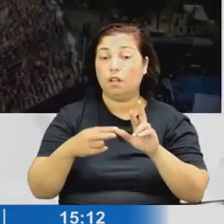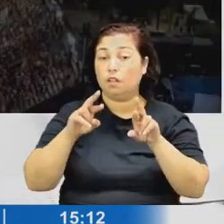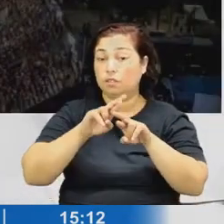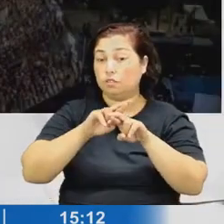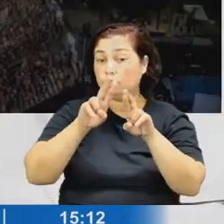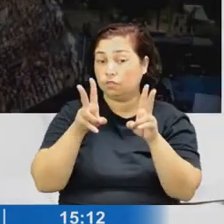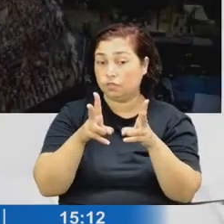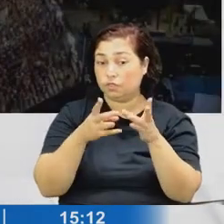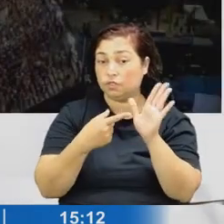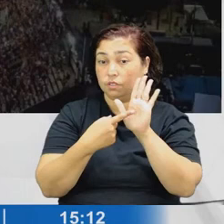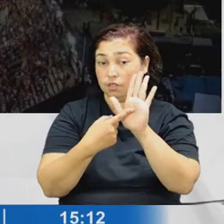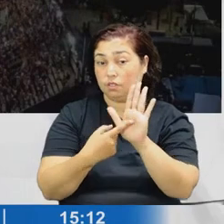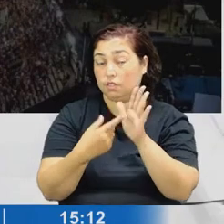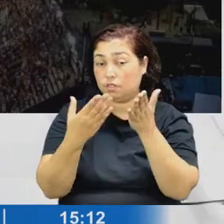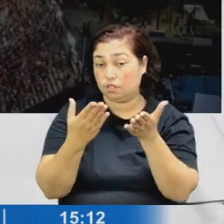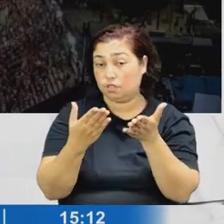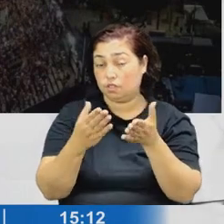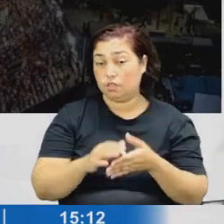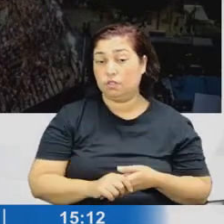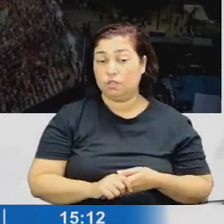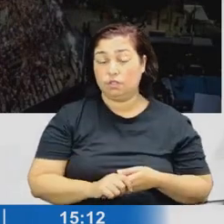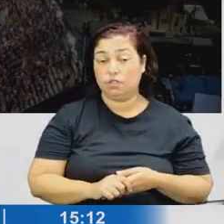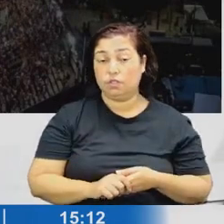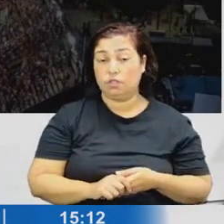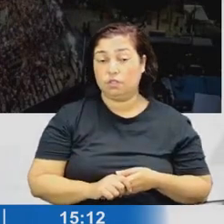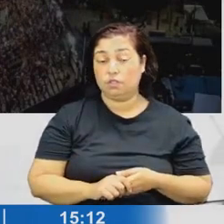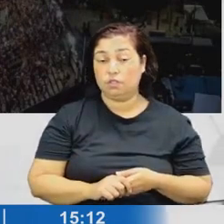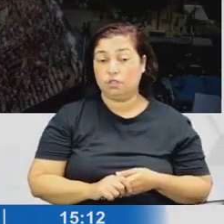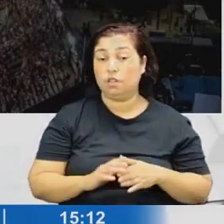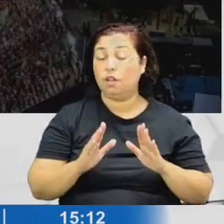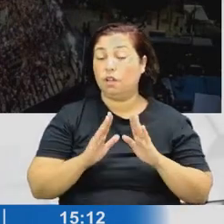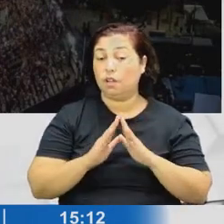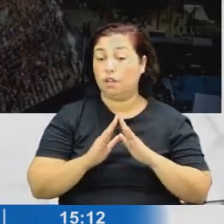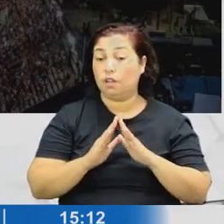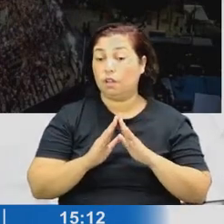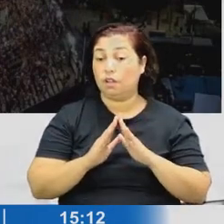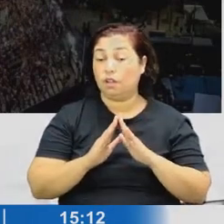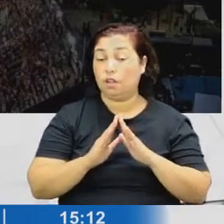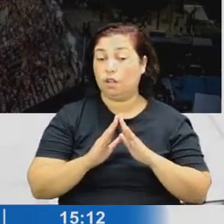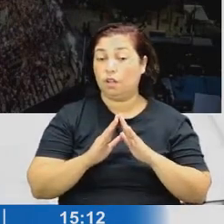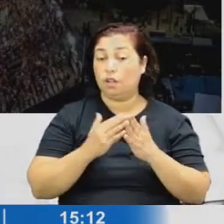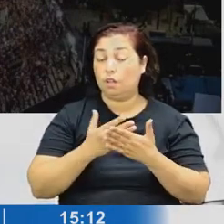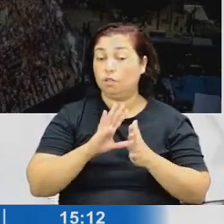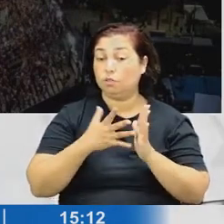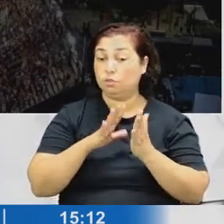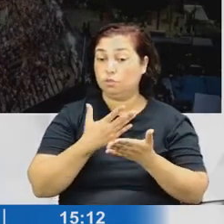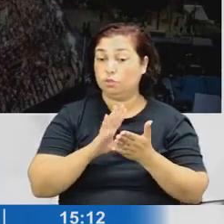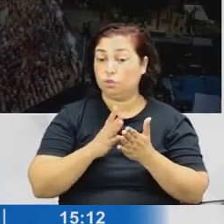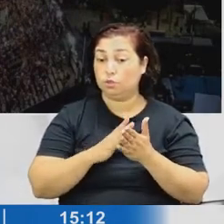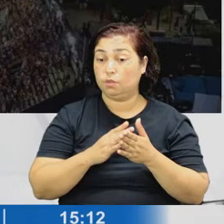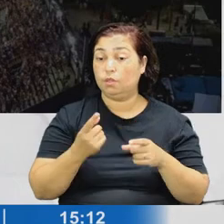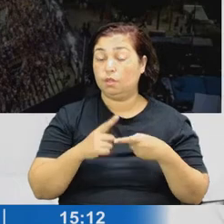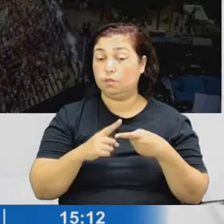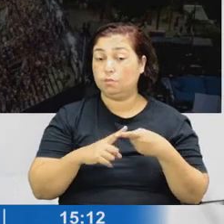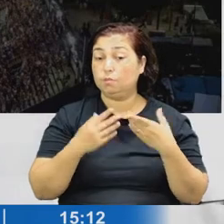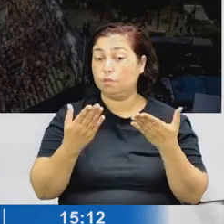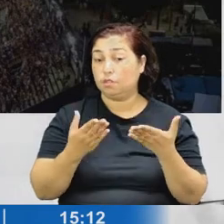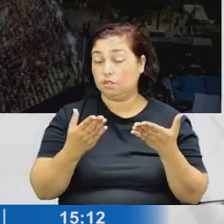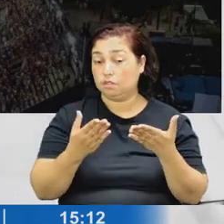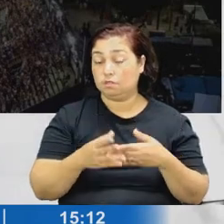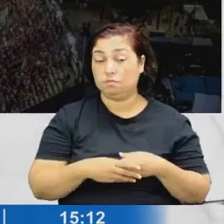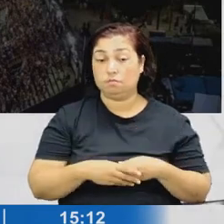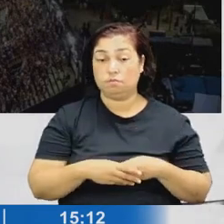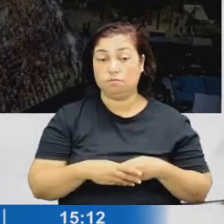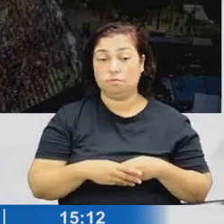irrelevância da parte da escola de samba por que que eu trago a Escola de Samba É Uma Super analogia olha só que